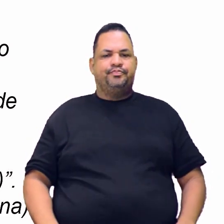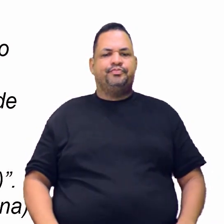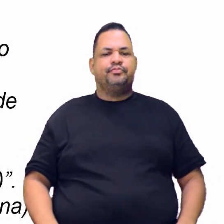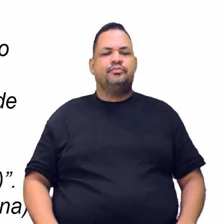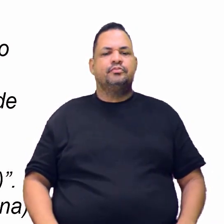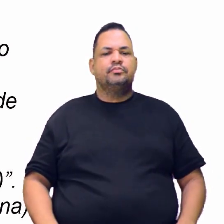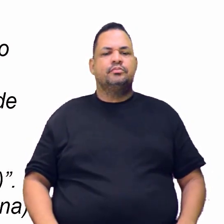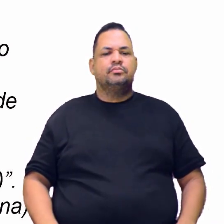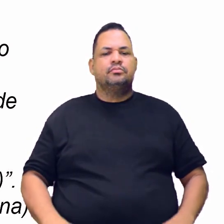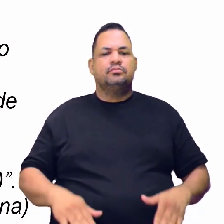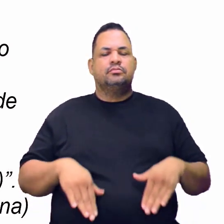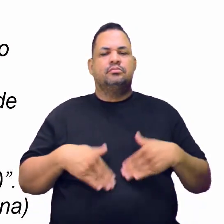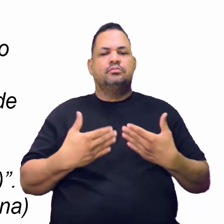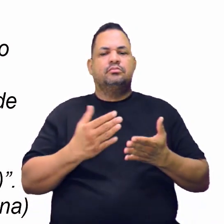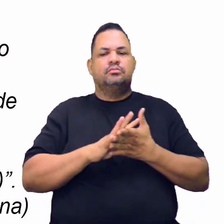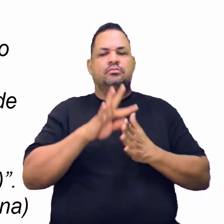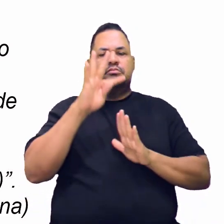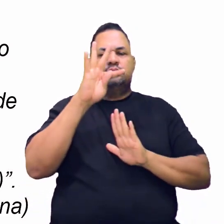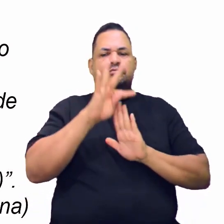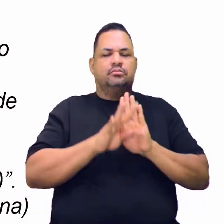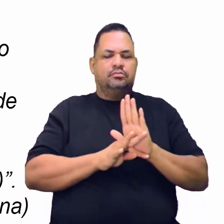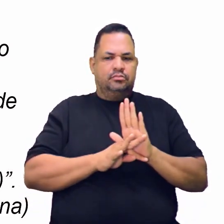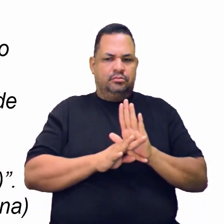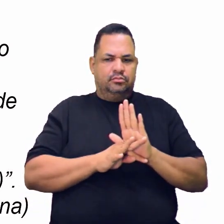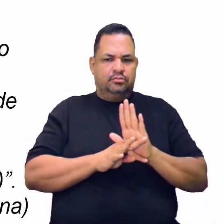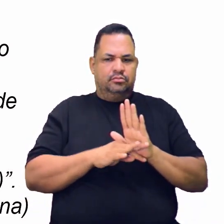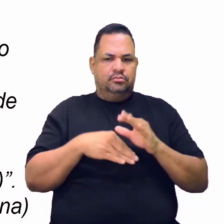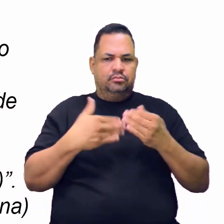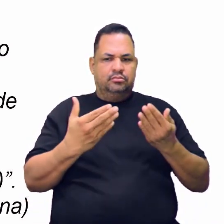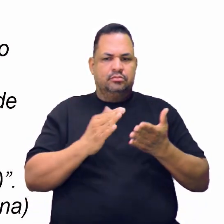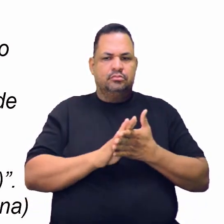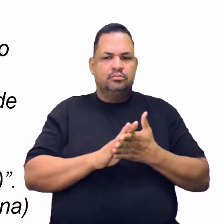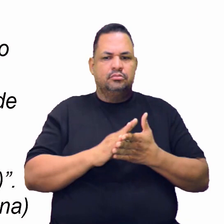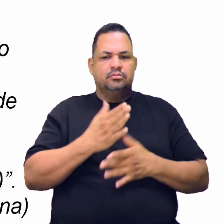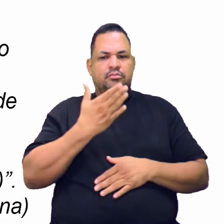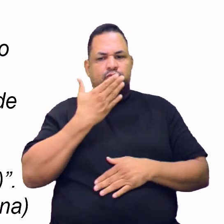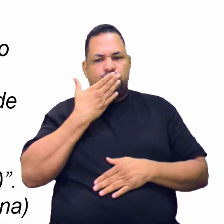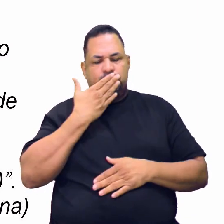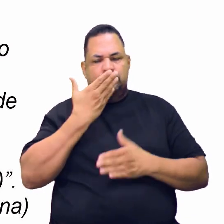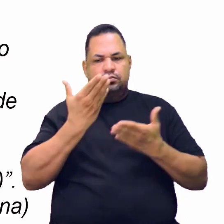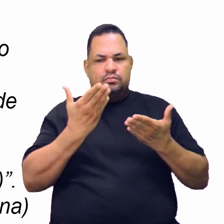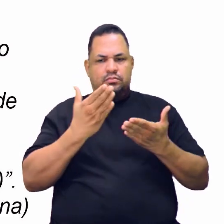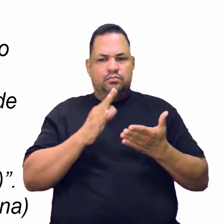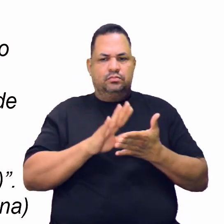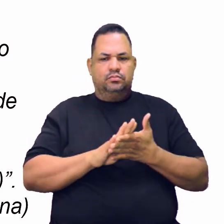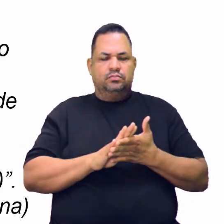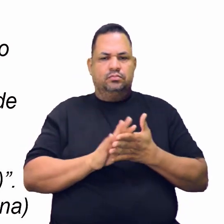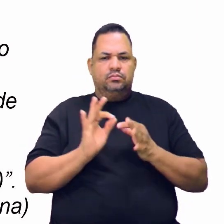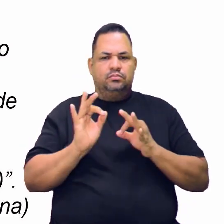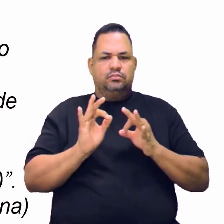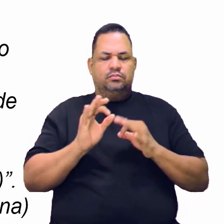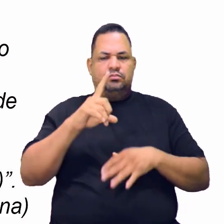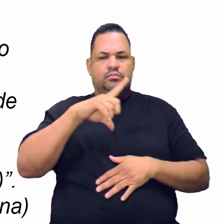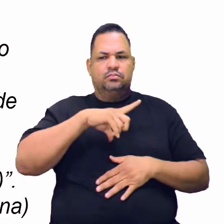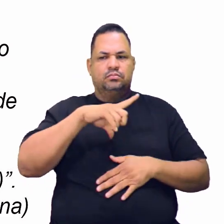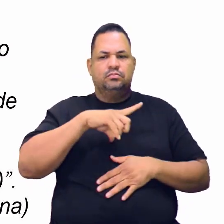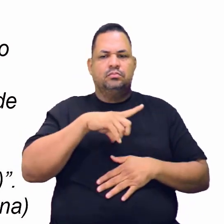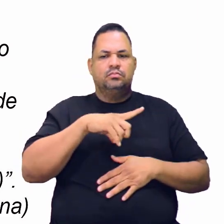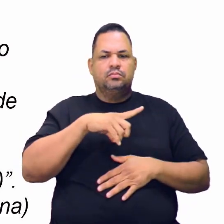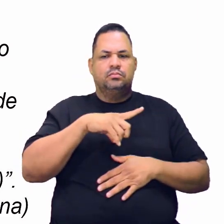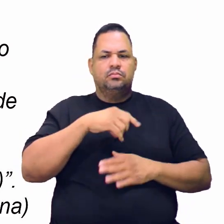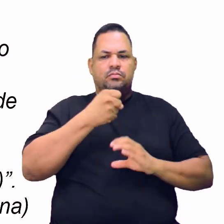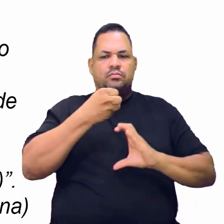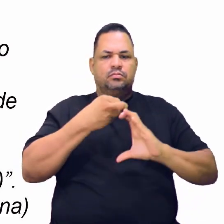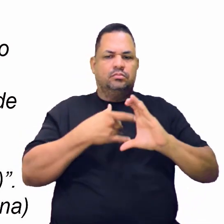Assim? Então, qual é o texto que tem a tipologia, né? Que tem